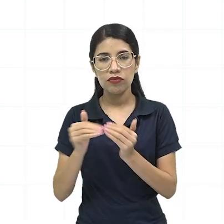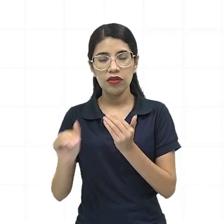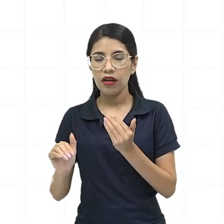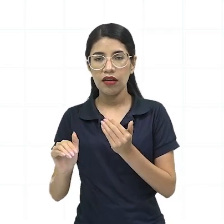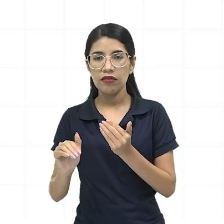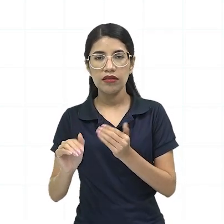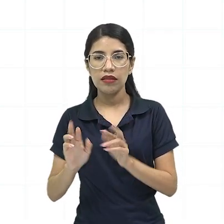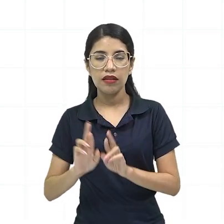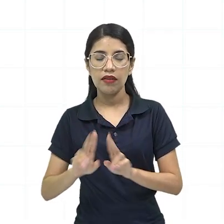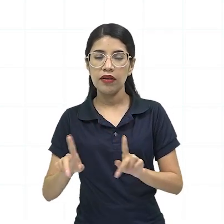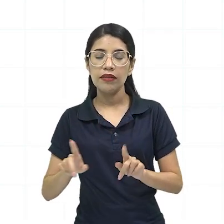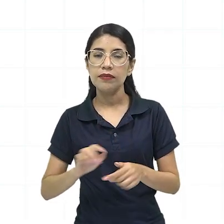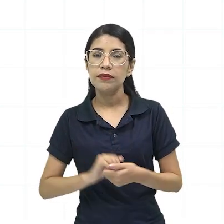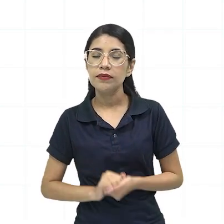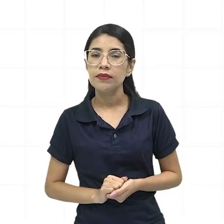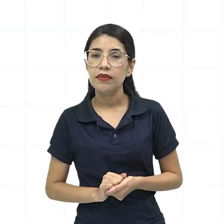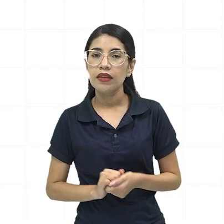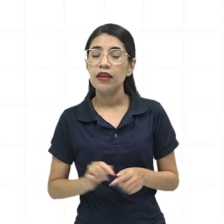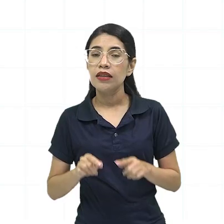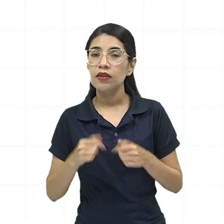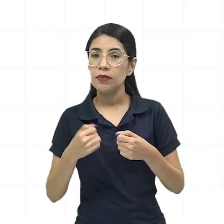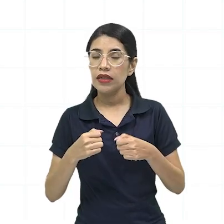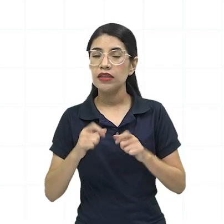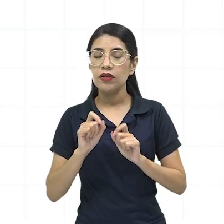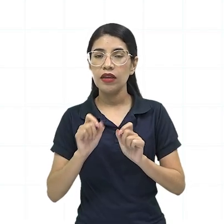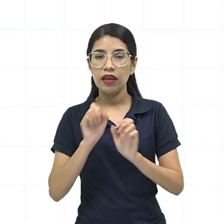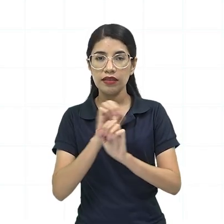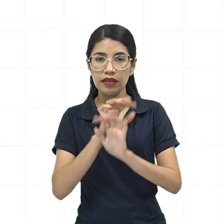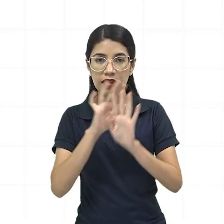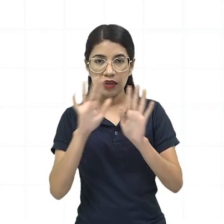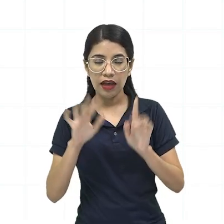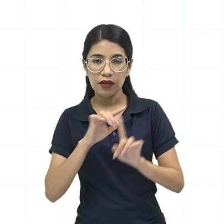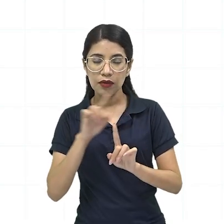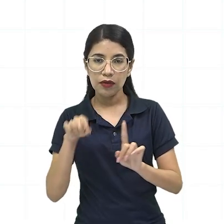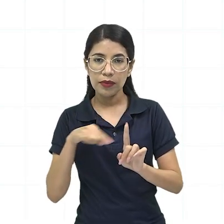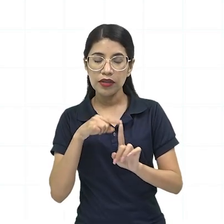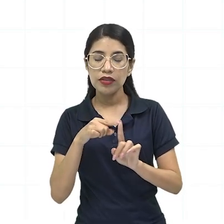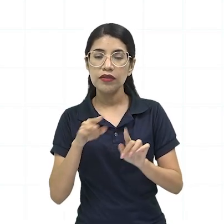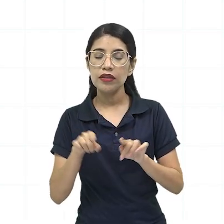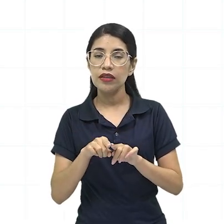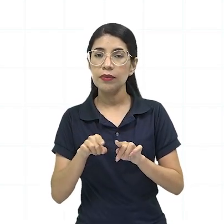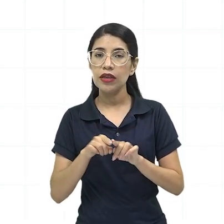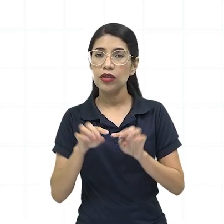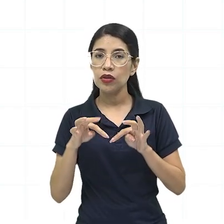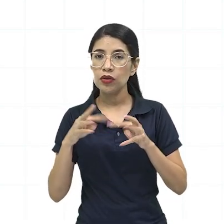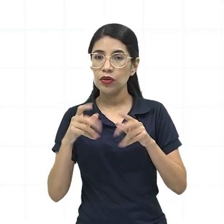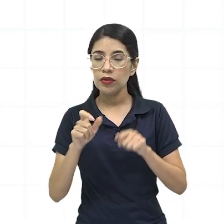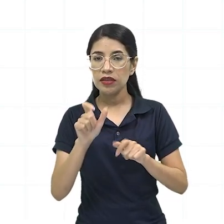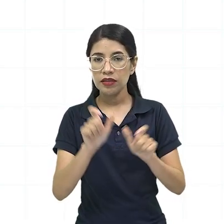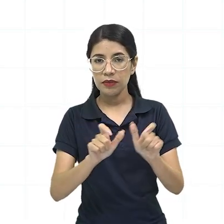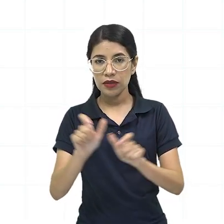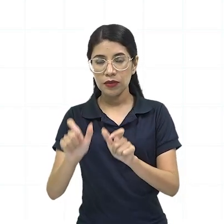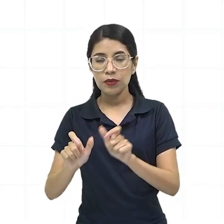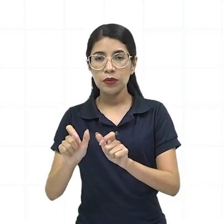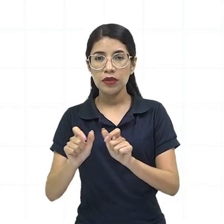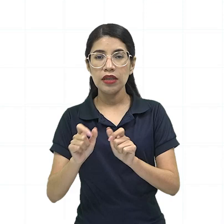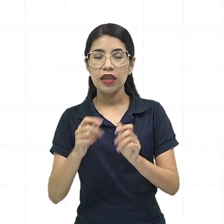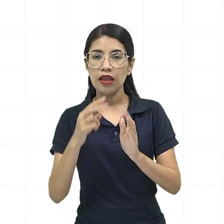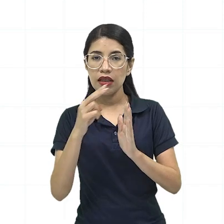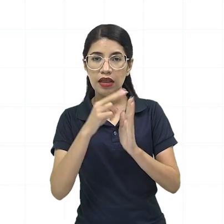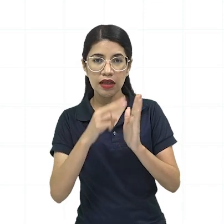Não tem esse objetivo, tá? Então, eu tenho que botar uma linguagem clara e objetiva, onde todos que vão ler